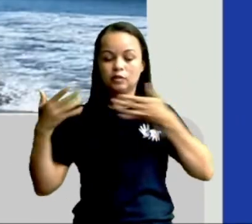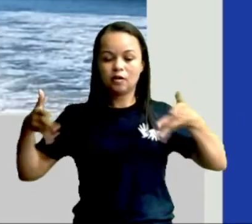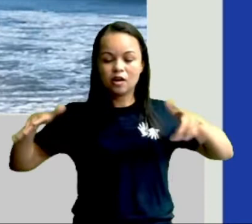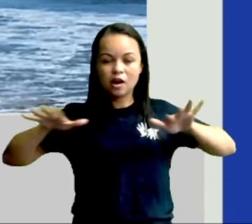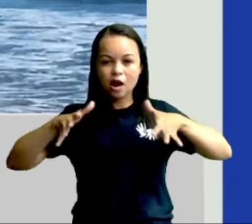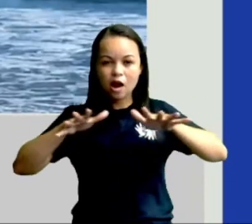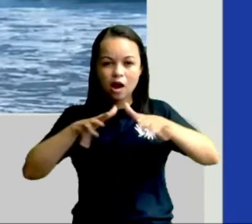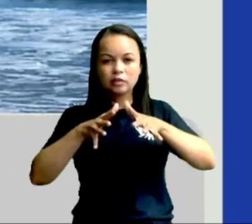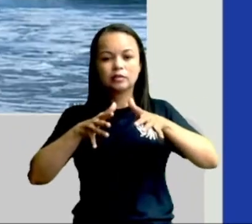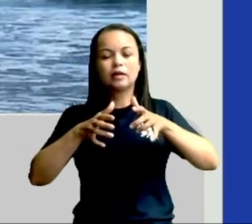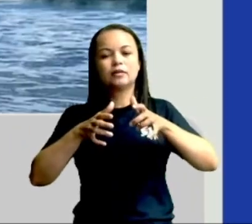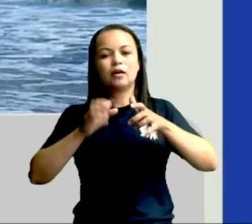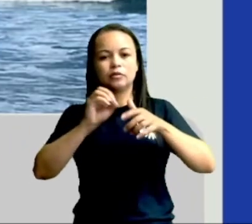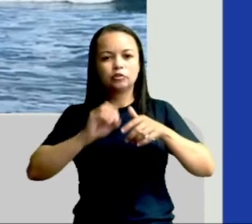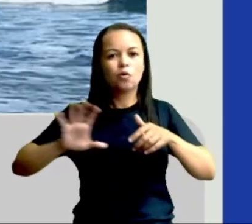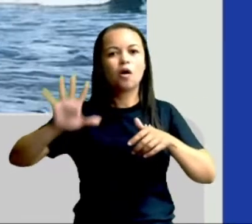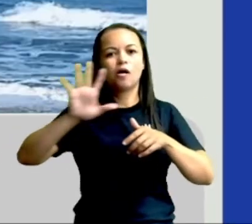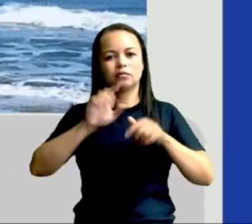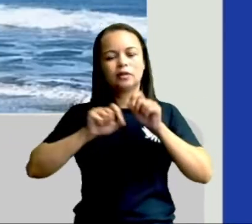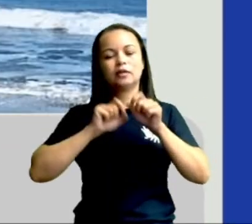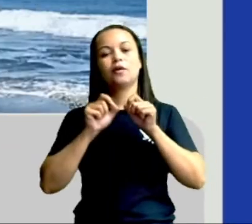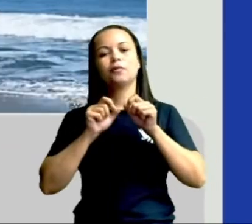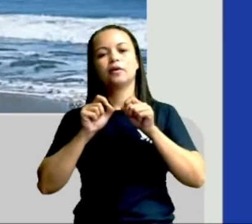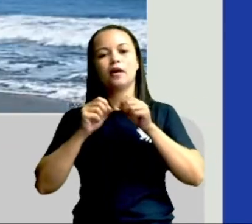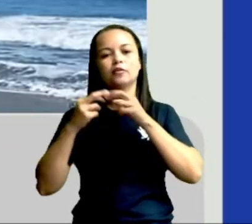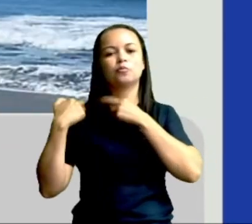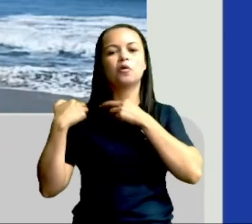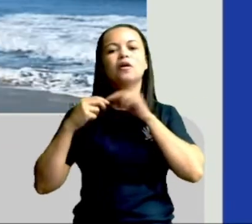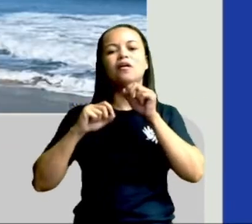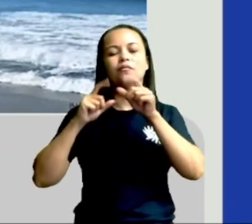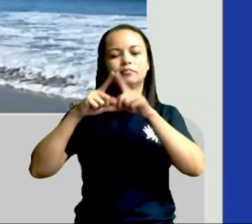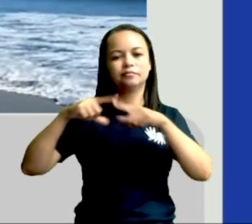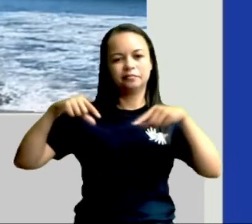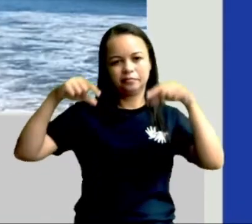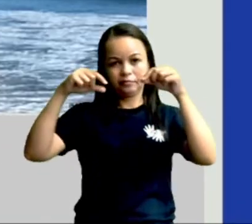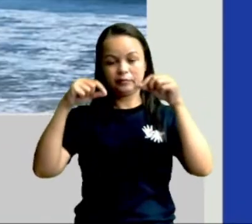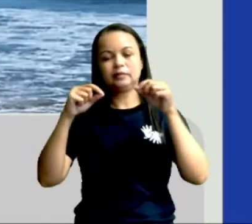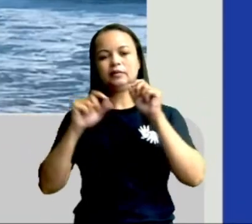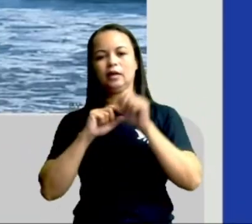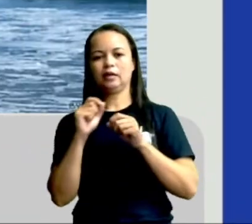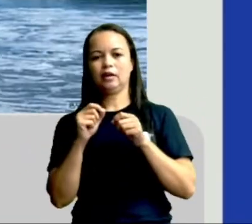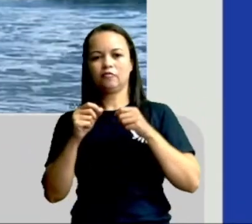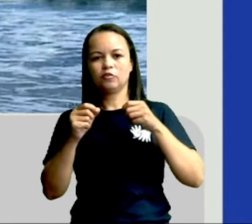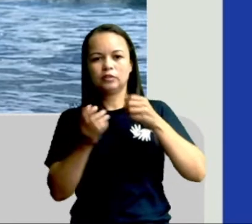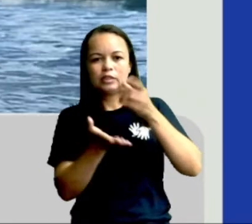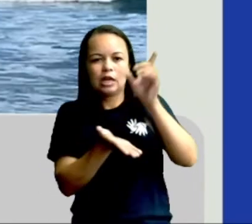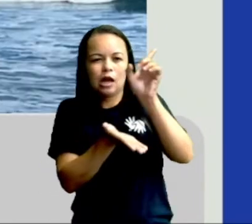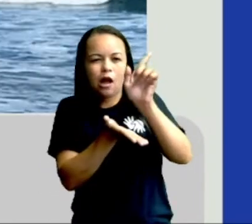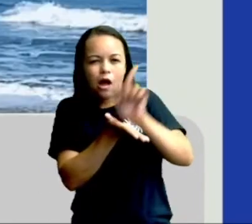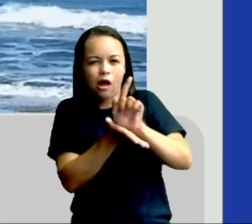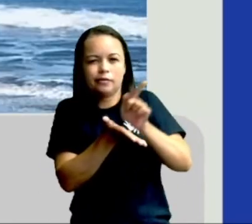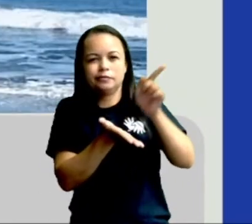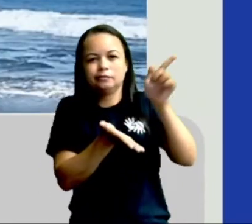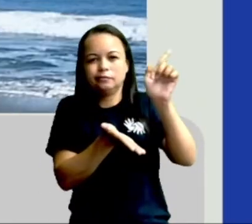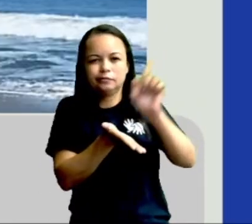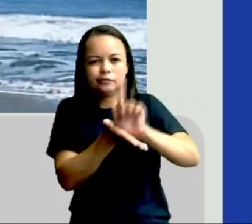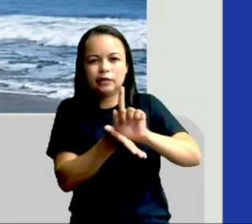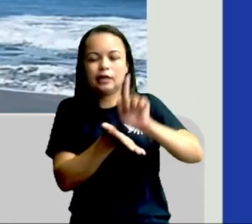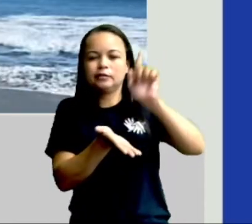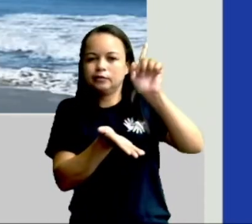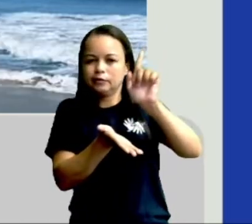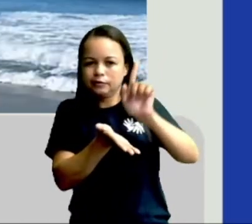das águas dos oceanos é a Lua. Ela faz isso exercendo uma força de atração, que chamamos de